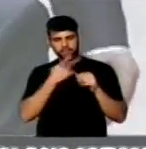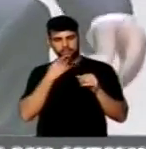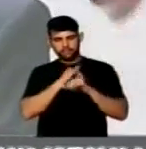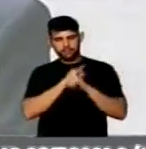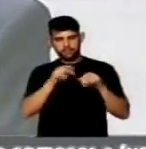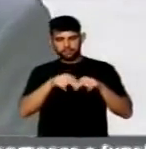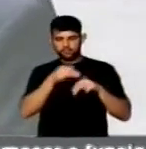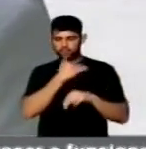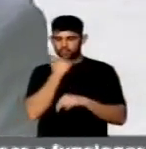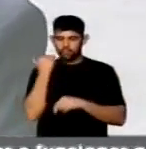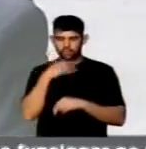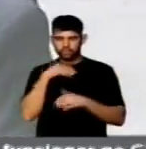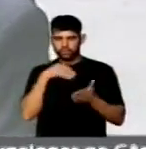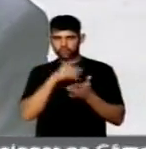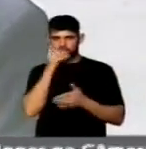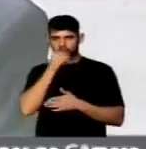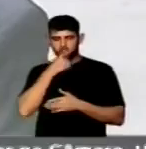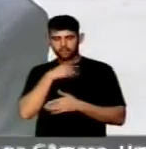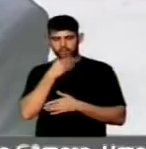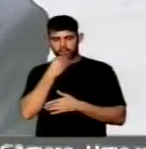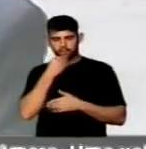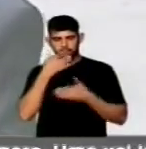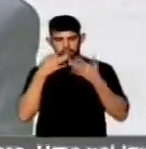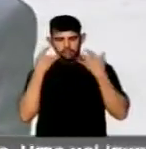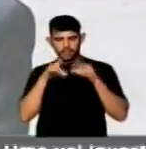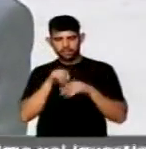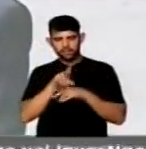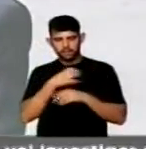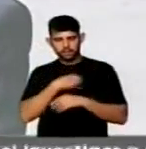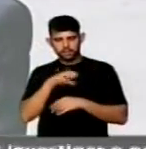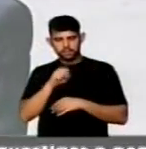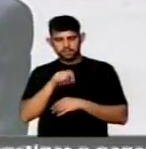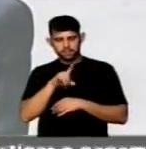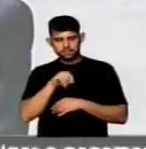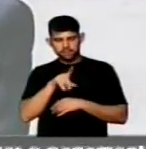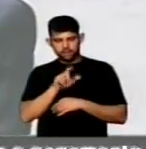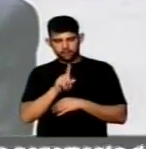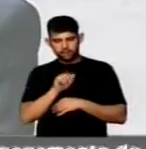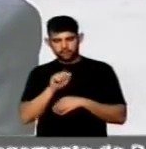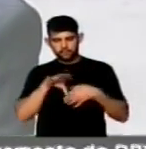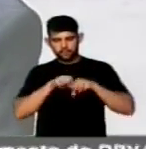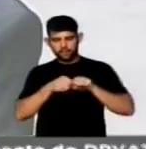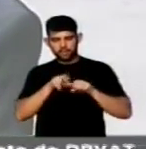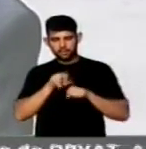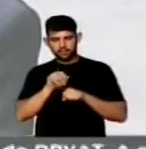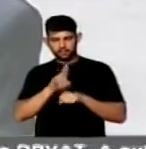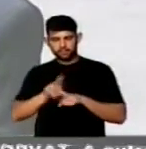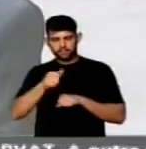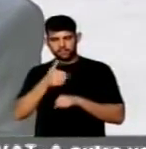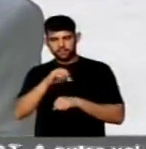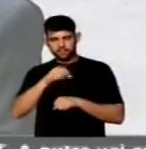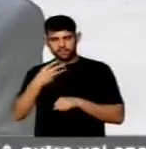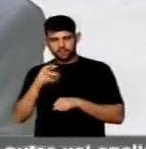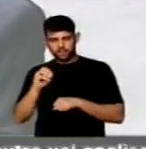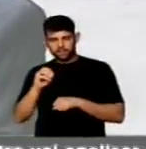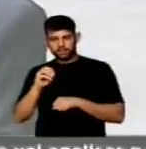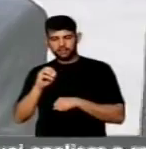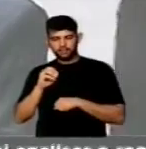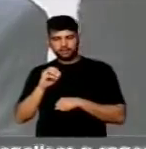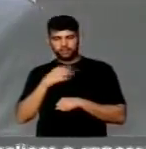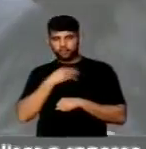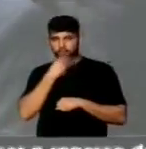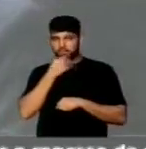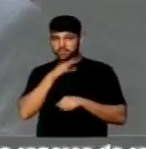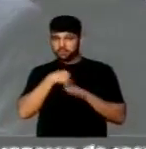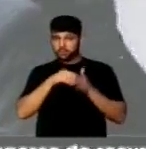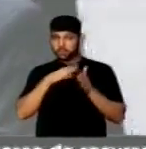pesar o falecimento no último domingo do mestre e artista plástico baiano, Santos Escada, formado na UFPA na década de 30. Santos se transformou num dos